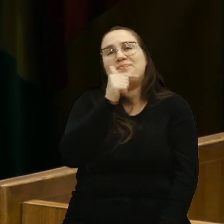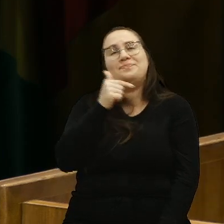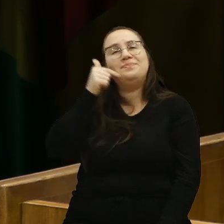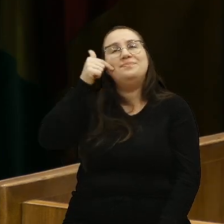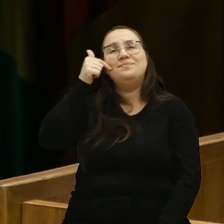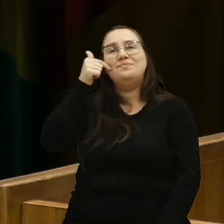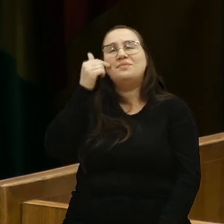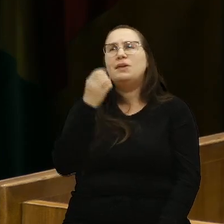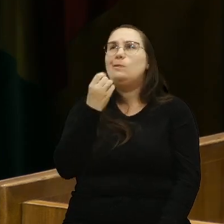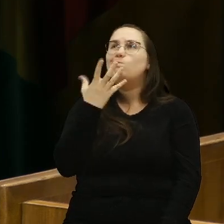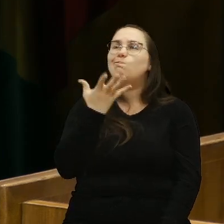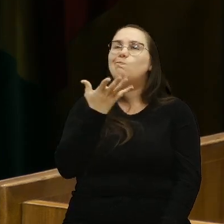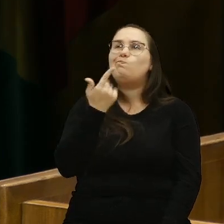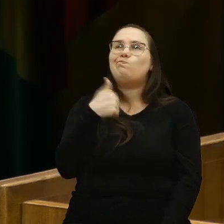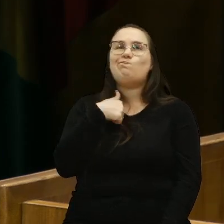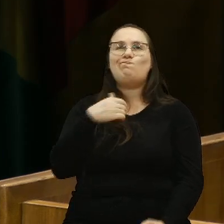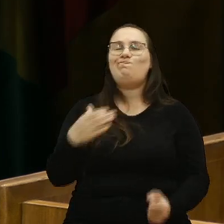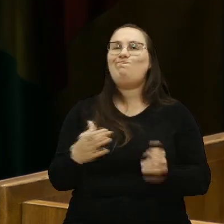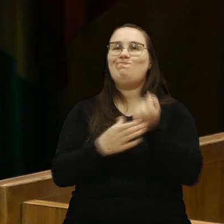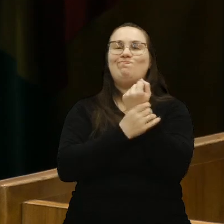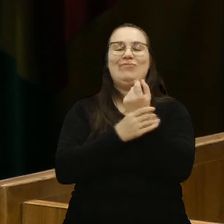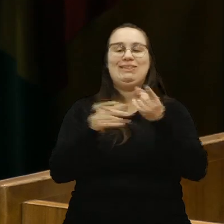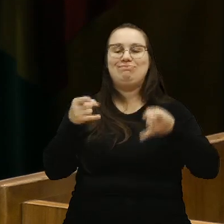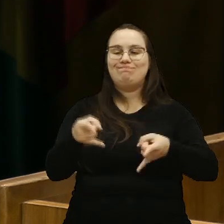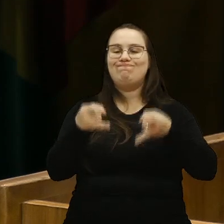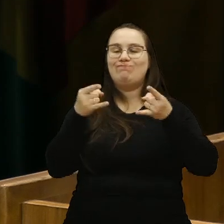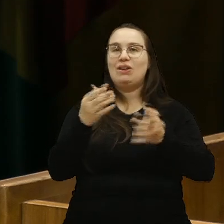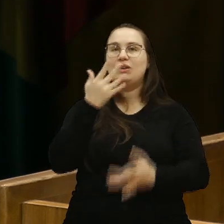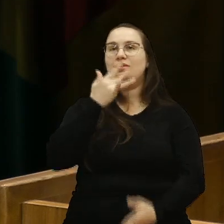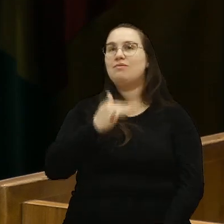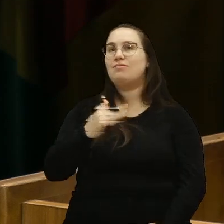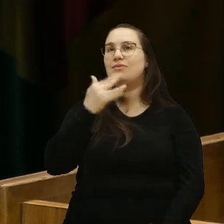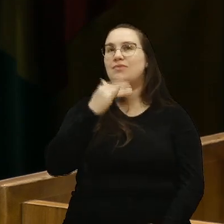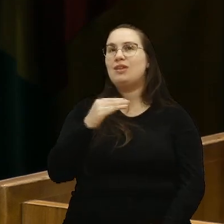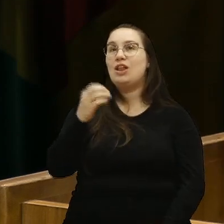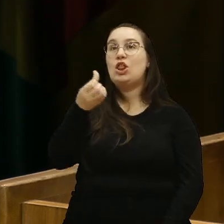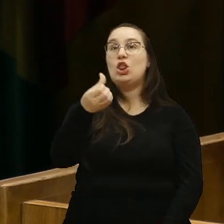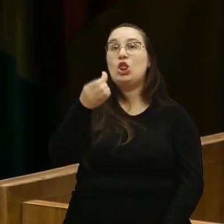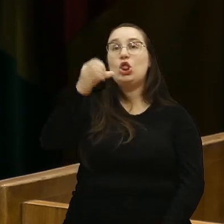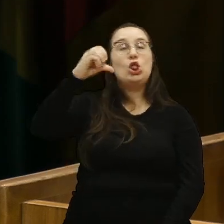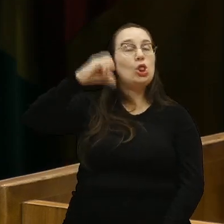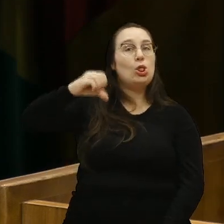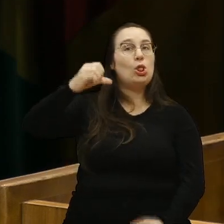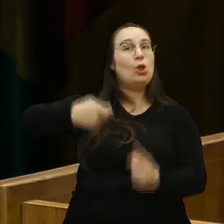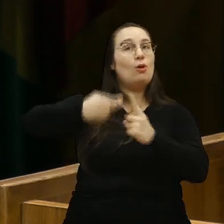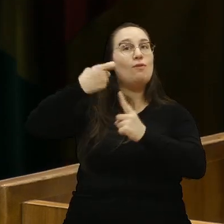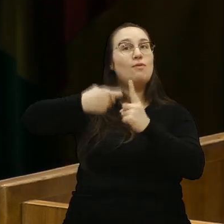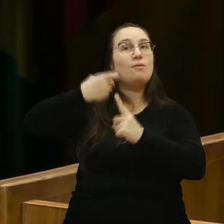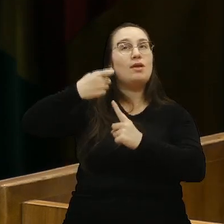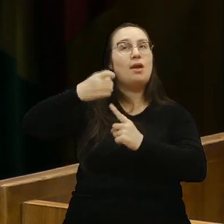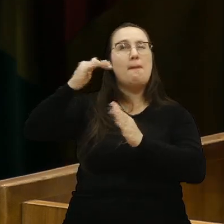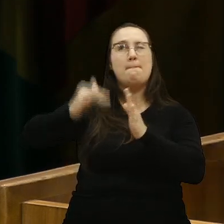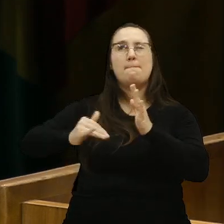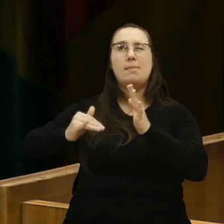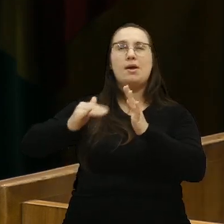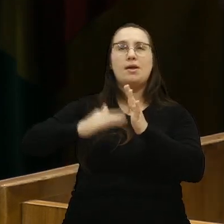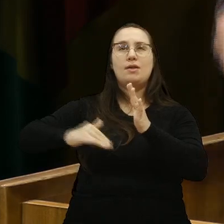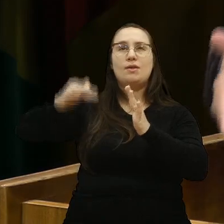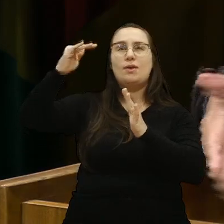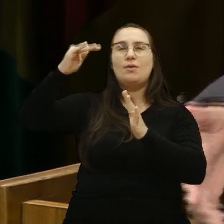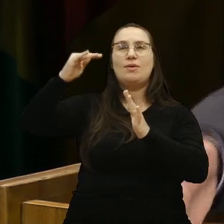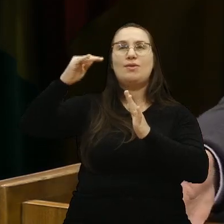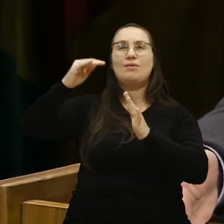pensando, bom, né, a gente não garantir leito para uma criança de 9 meses, talvez um pouco mais, um pouco menos, que pode evoluir